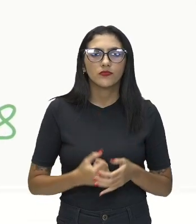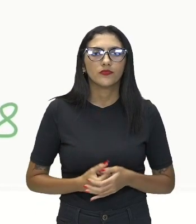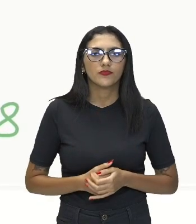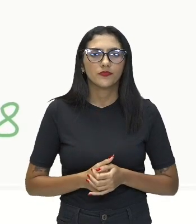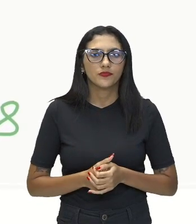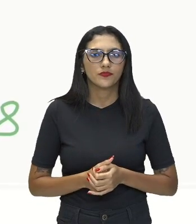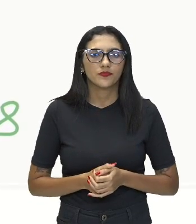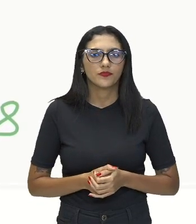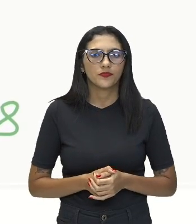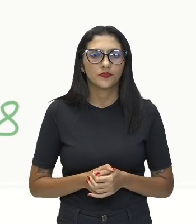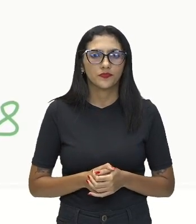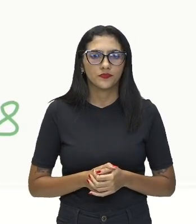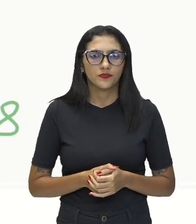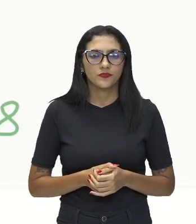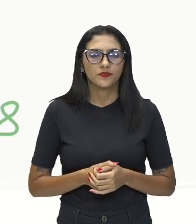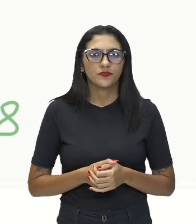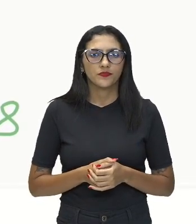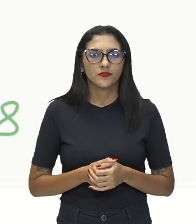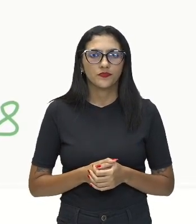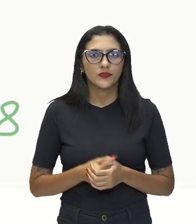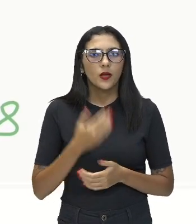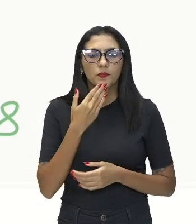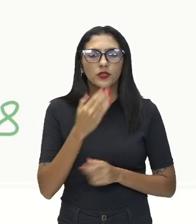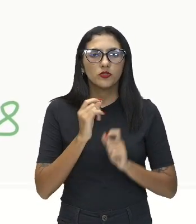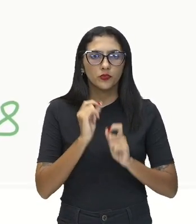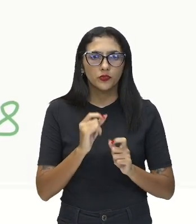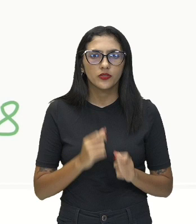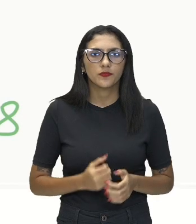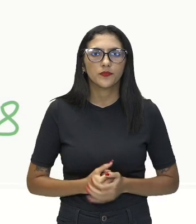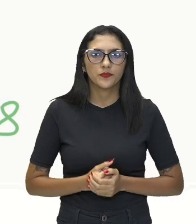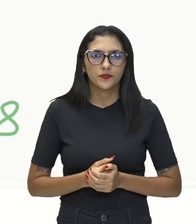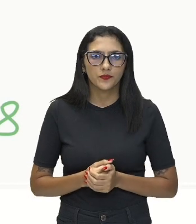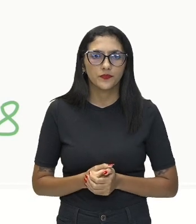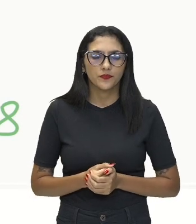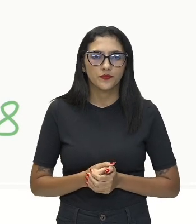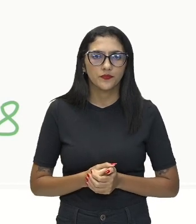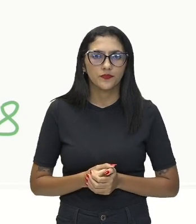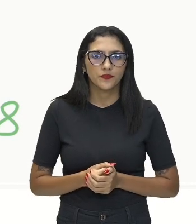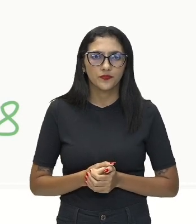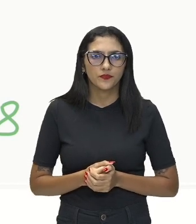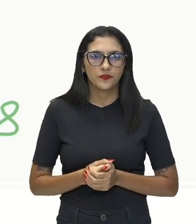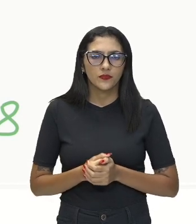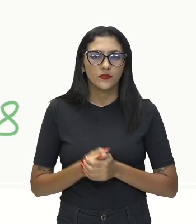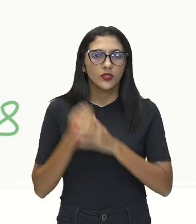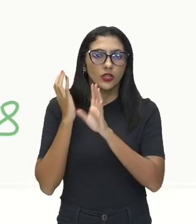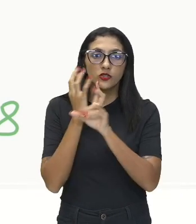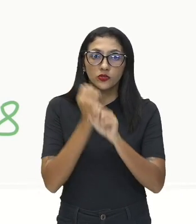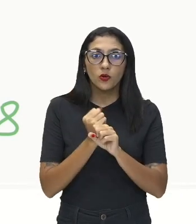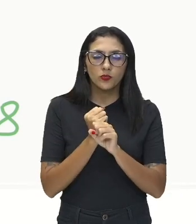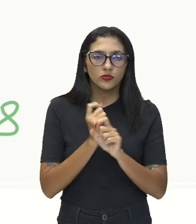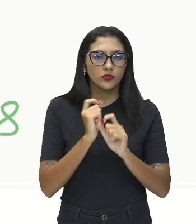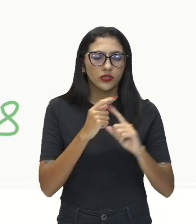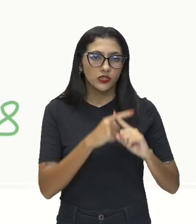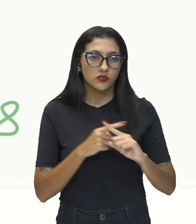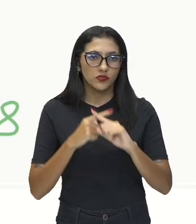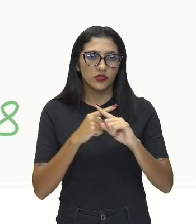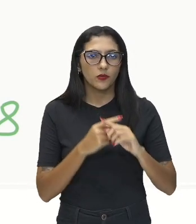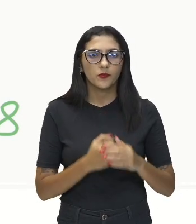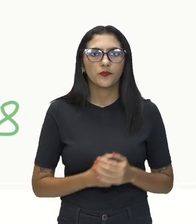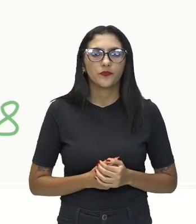Encontrando o determinante agora, determinante da matriz B vai